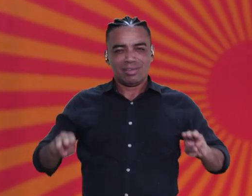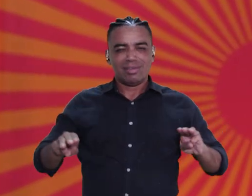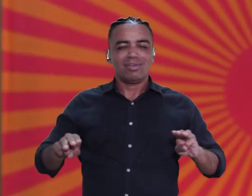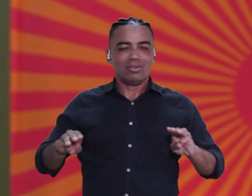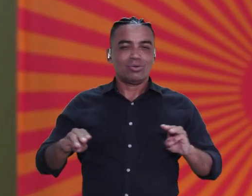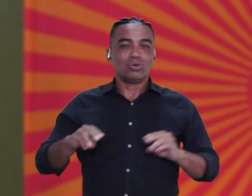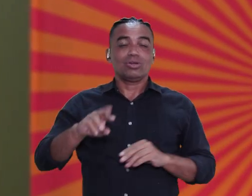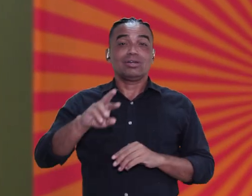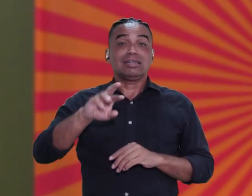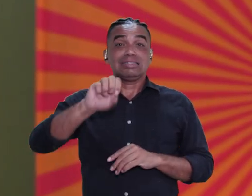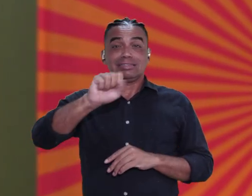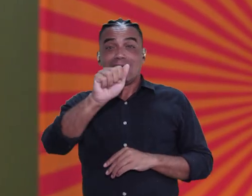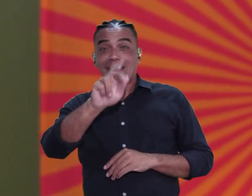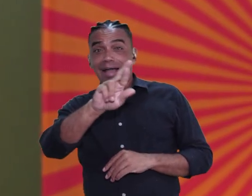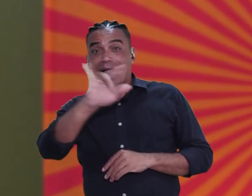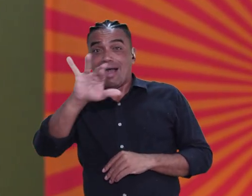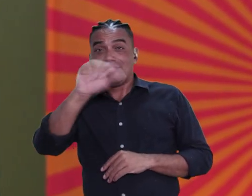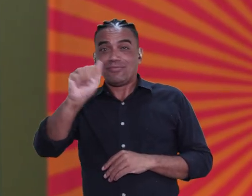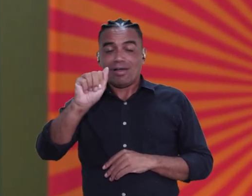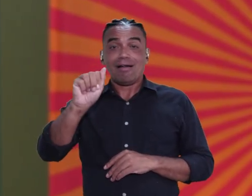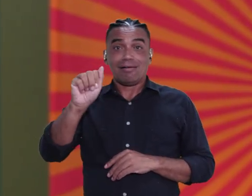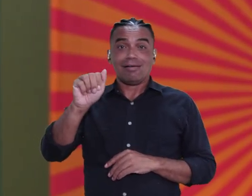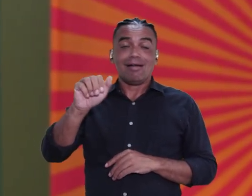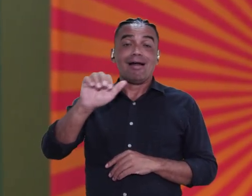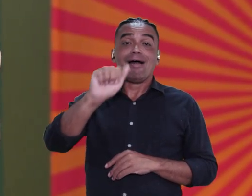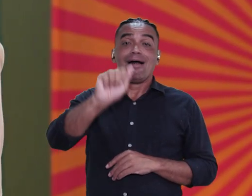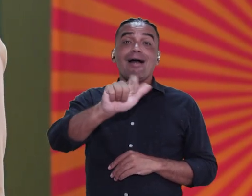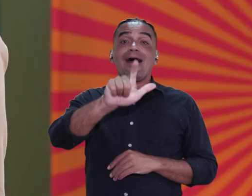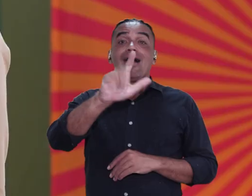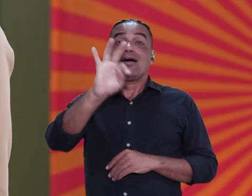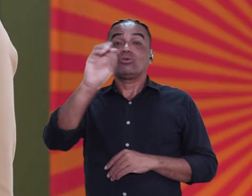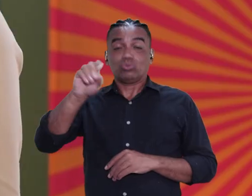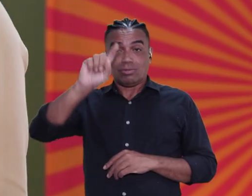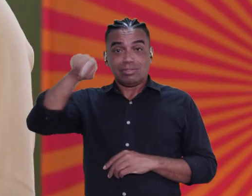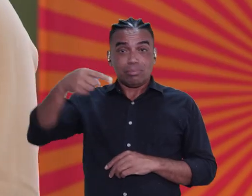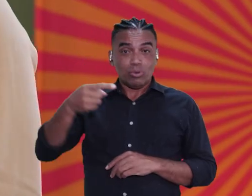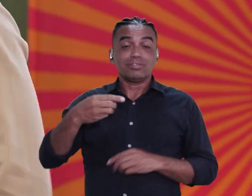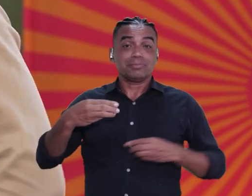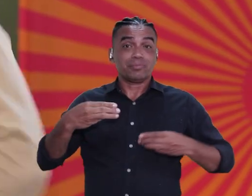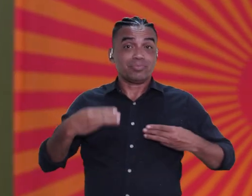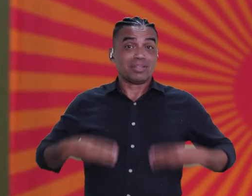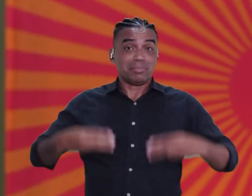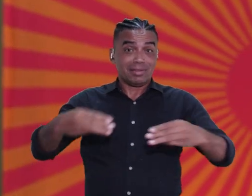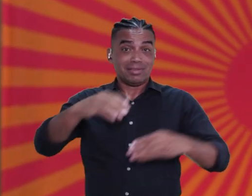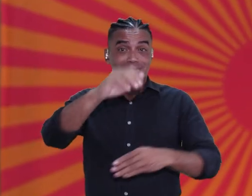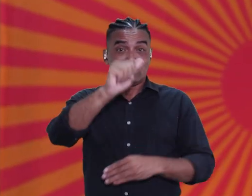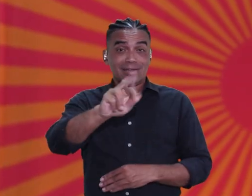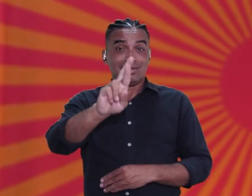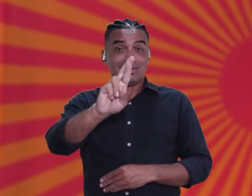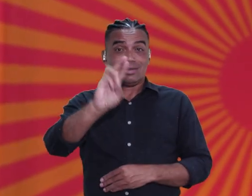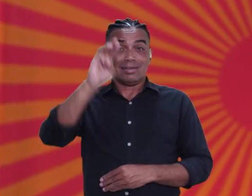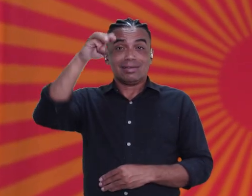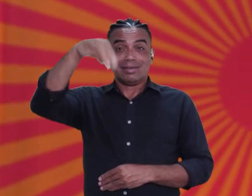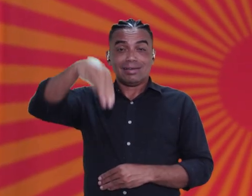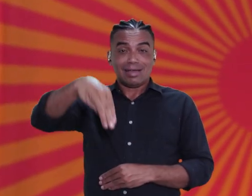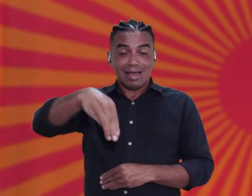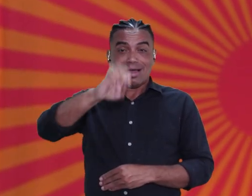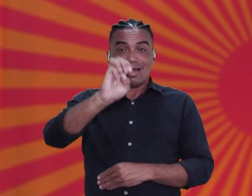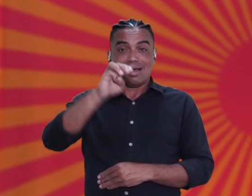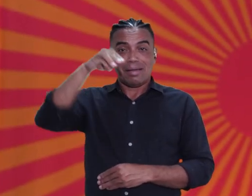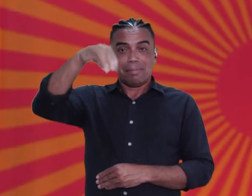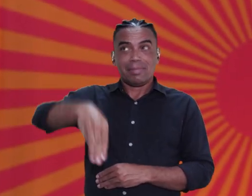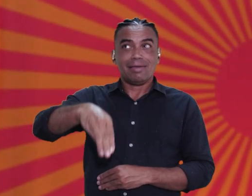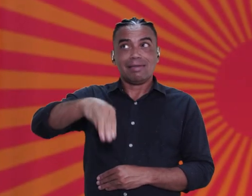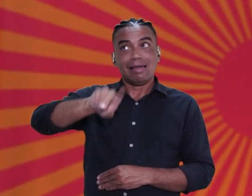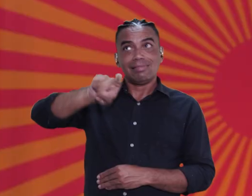sarrafo está alto, Flávia. O último foi com a ministra Carmen Lúcia, que foi um espetáculo. E depois, inclusive, se viu como